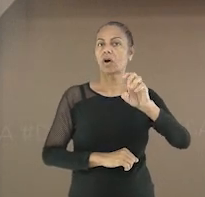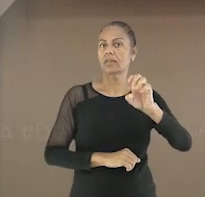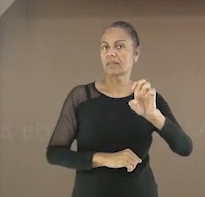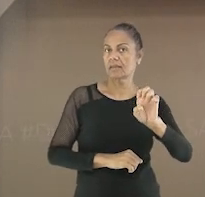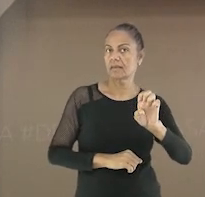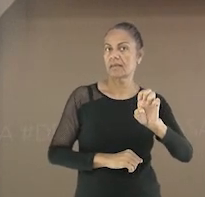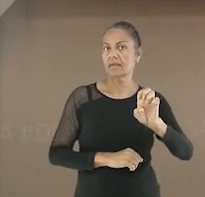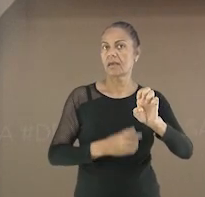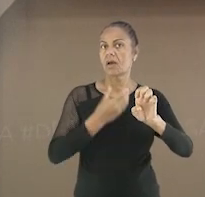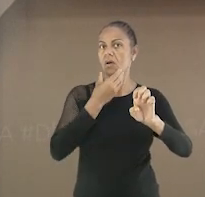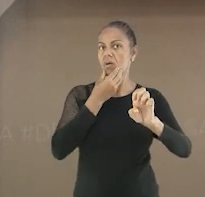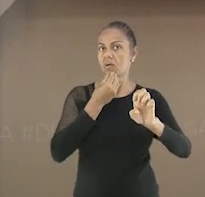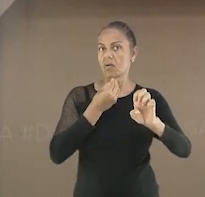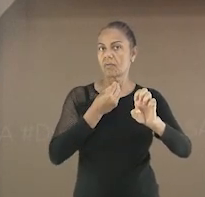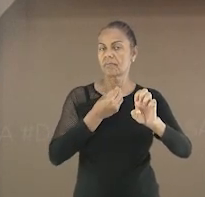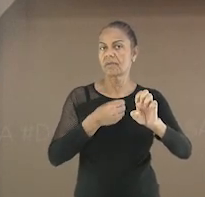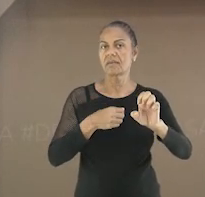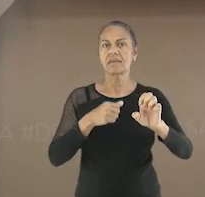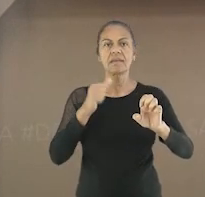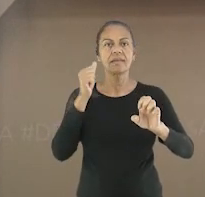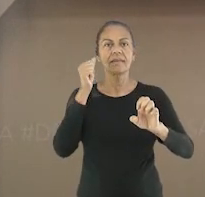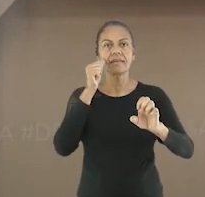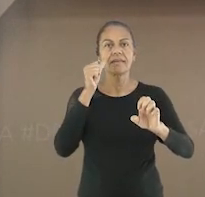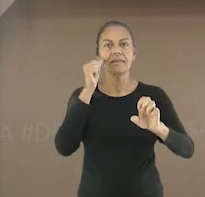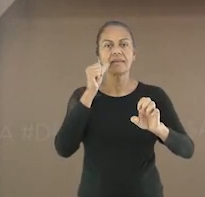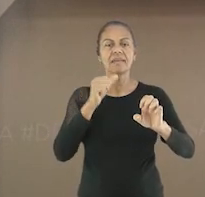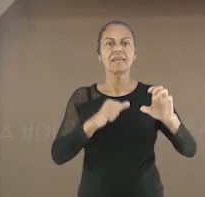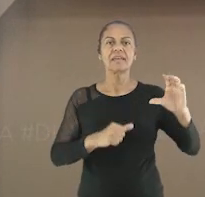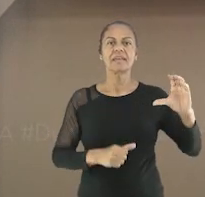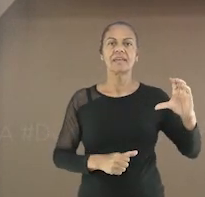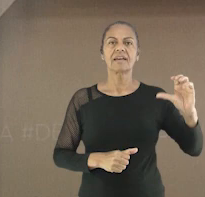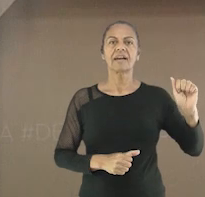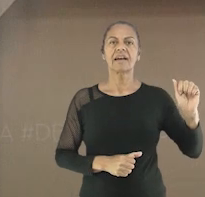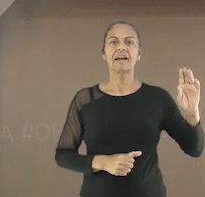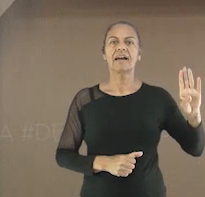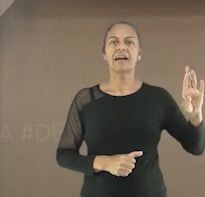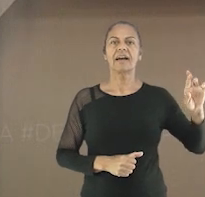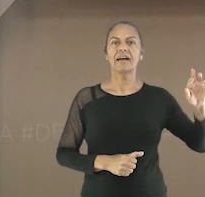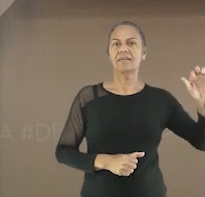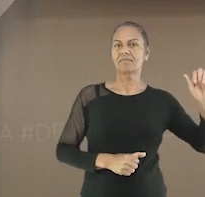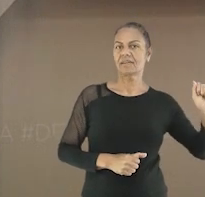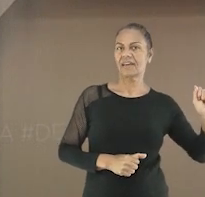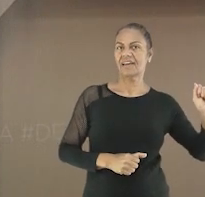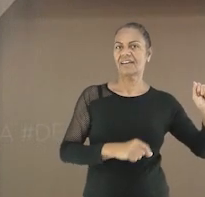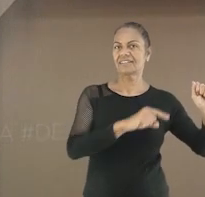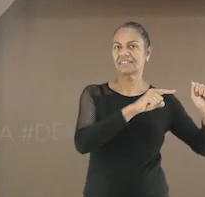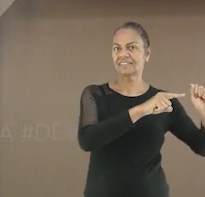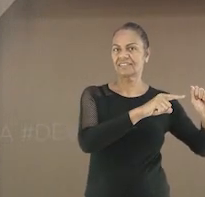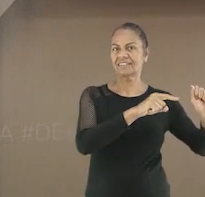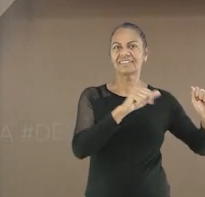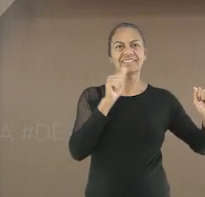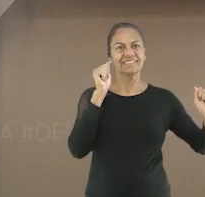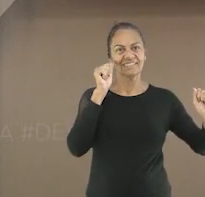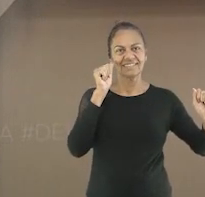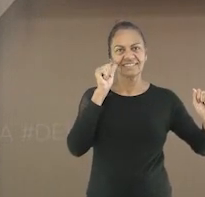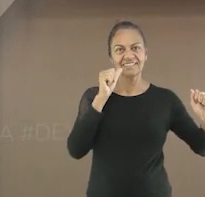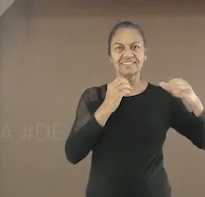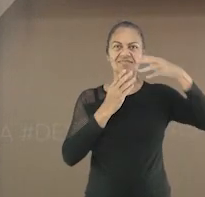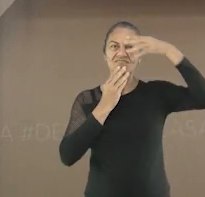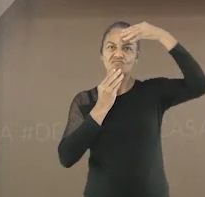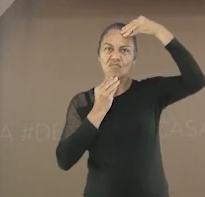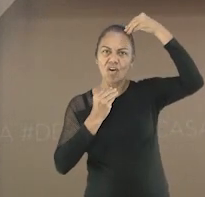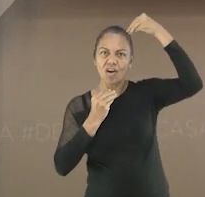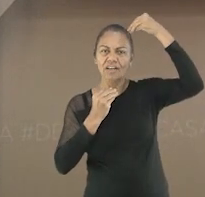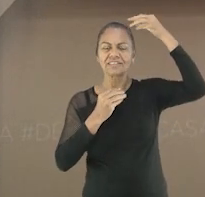bode e o feminino, que é a cabra. Aqui a palavra muda, bode, cabra. Mas veja que